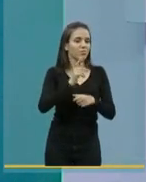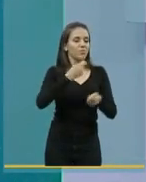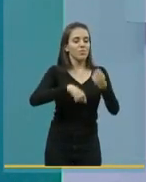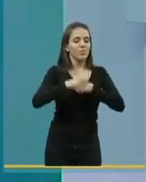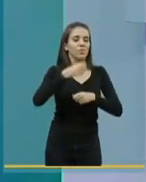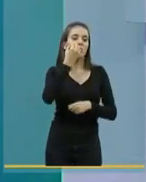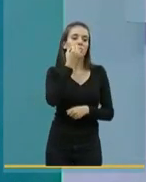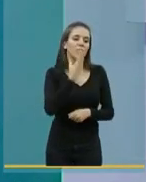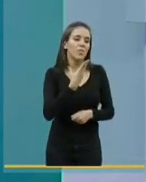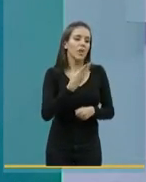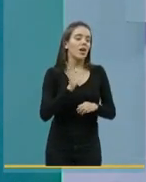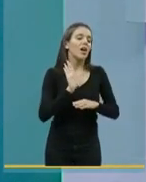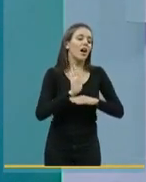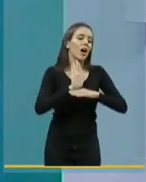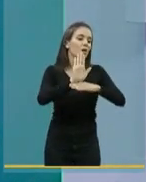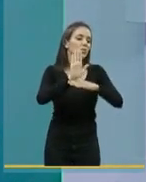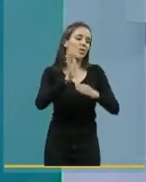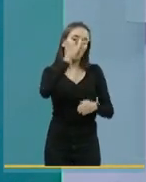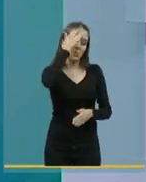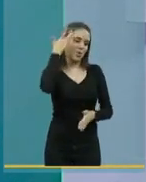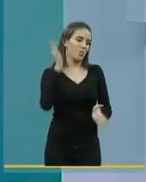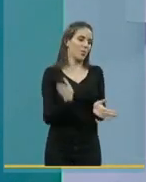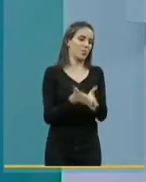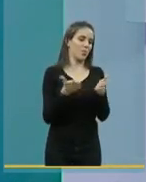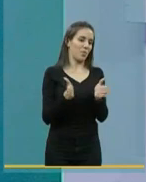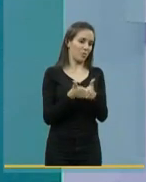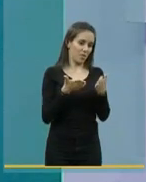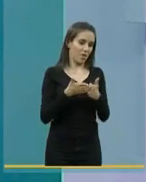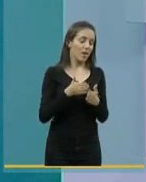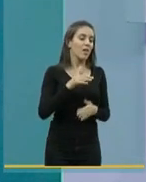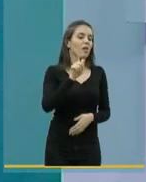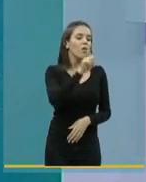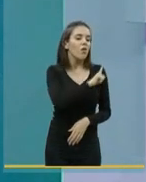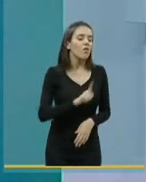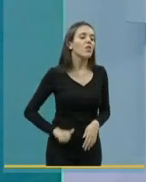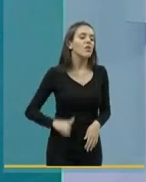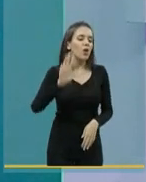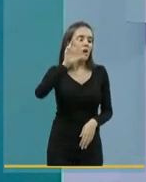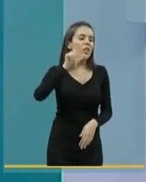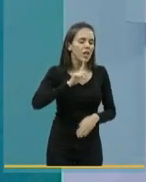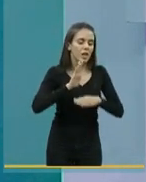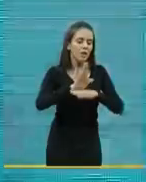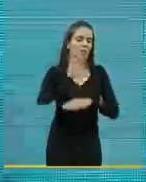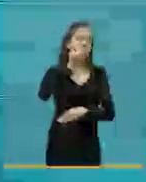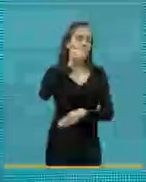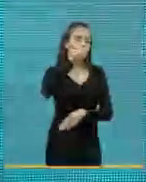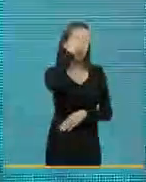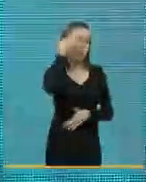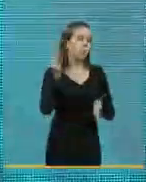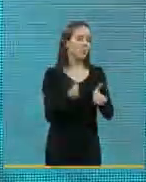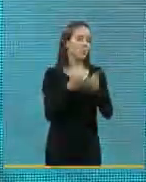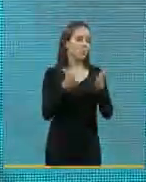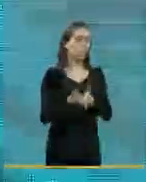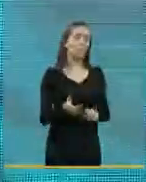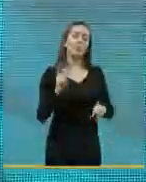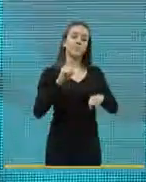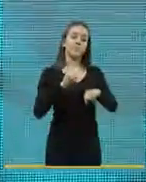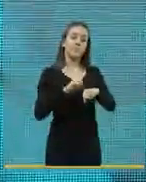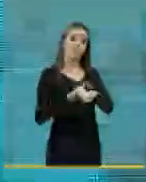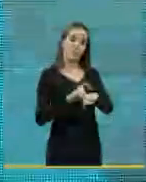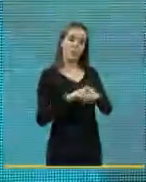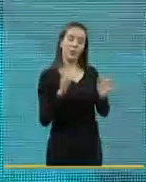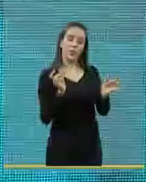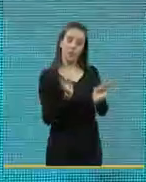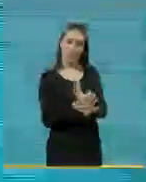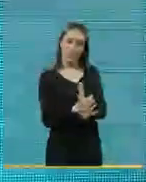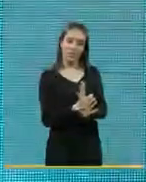que colocou o pobre no orçamento pela primeira vez o governo lula tem grande mérito nisso esgotado agora vamos para mais